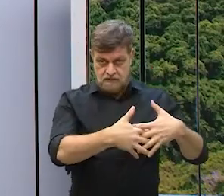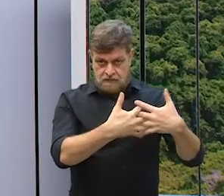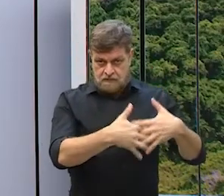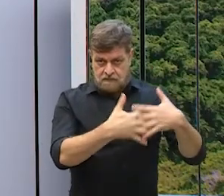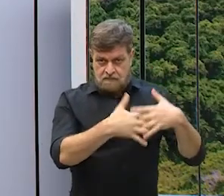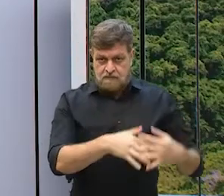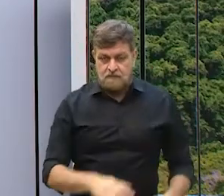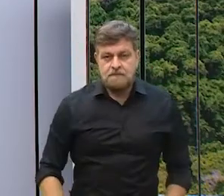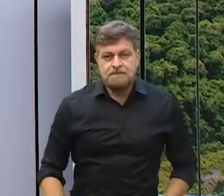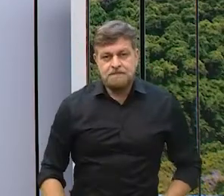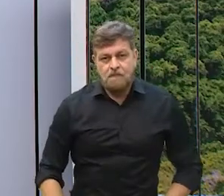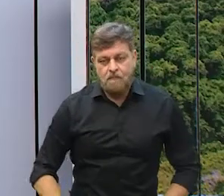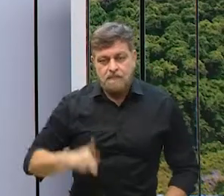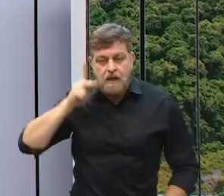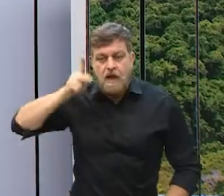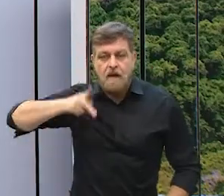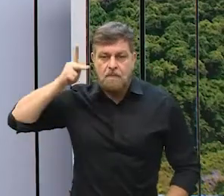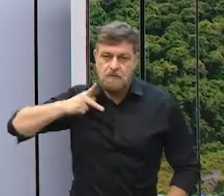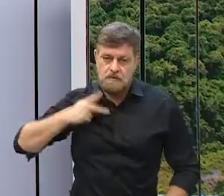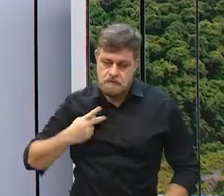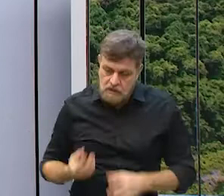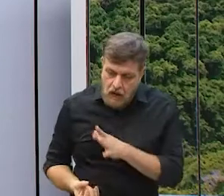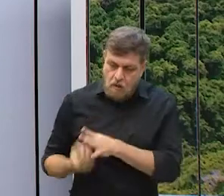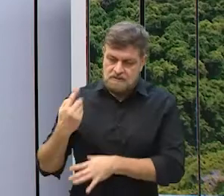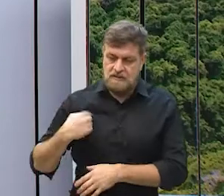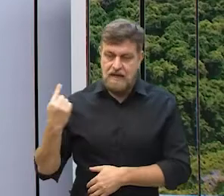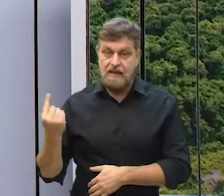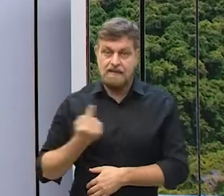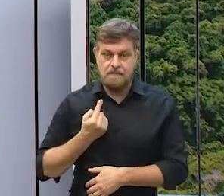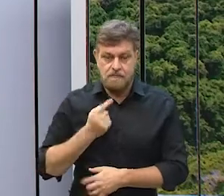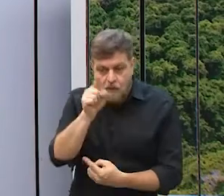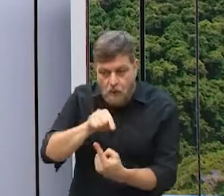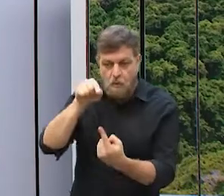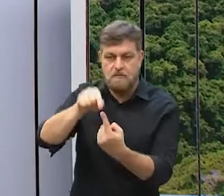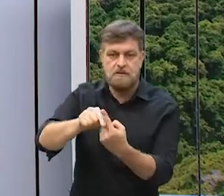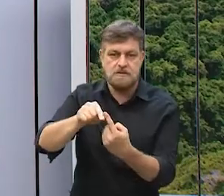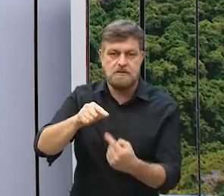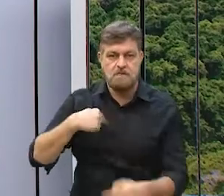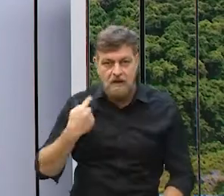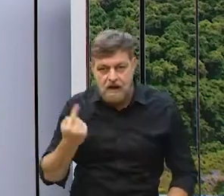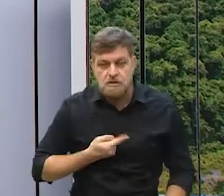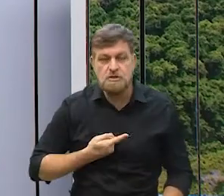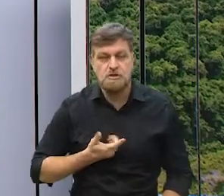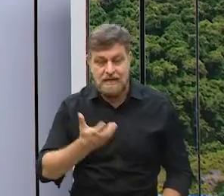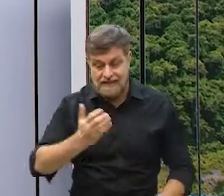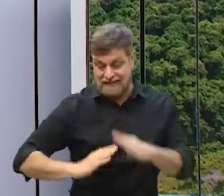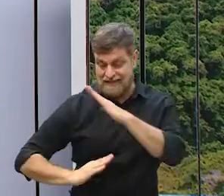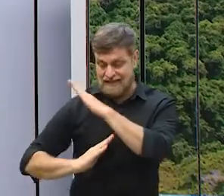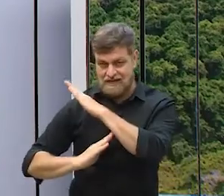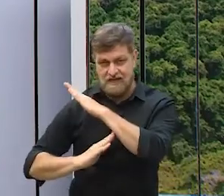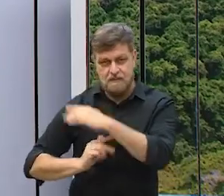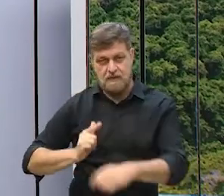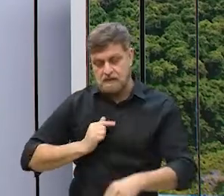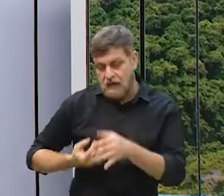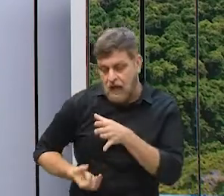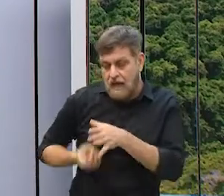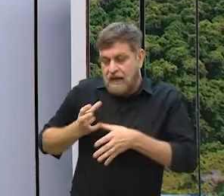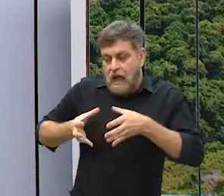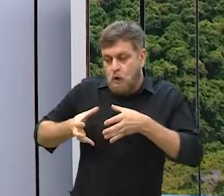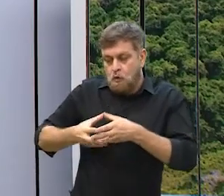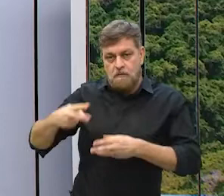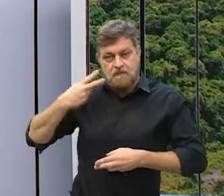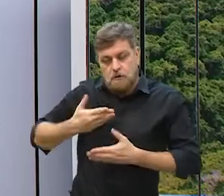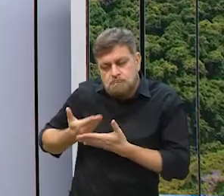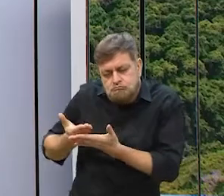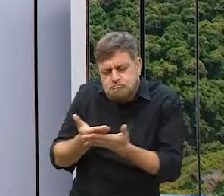a implementação das políticas. Essa é a razão da gente buscar na Câmara constituir a Comissão